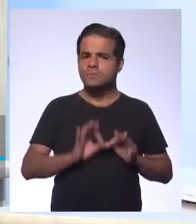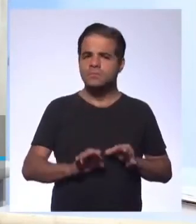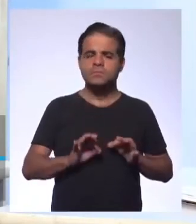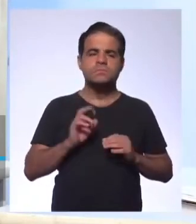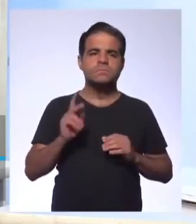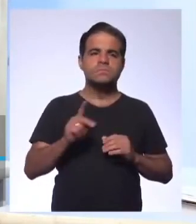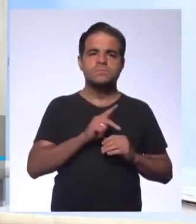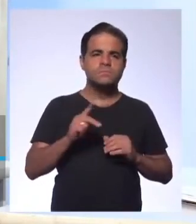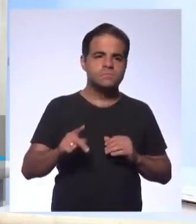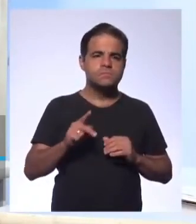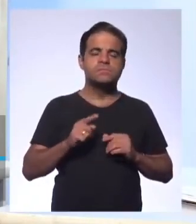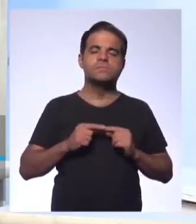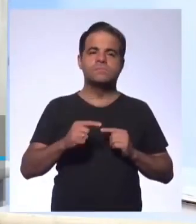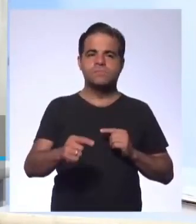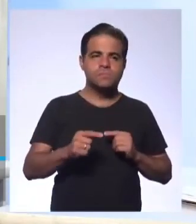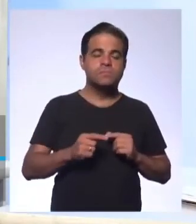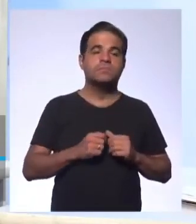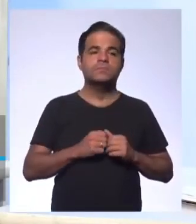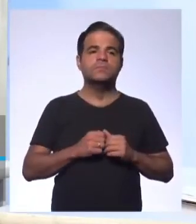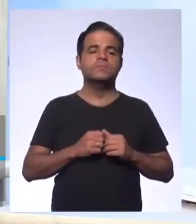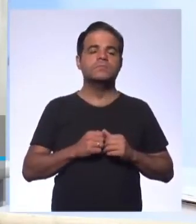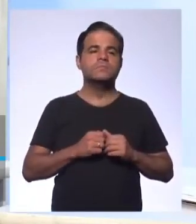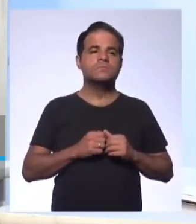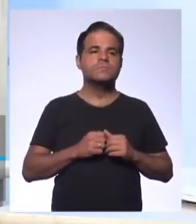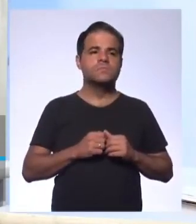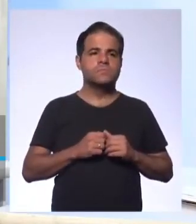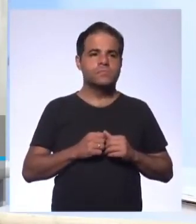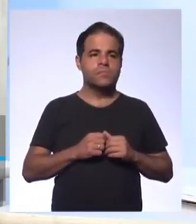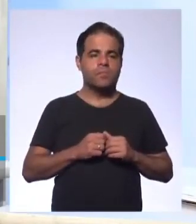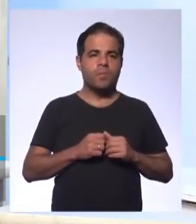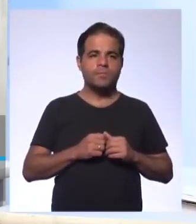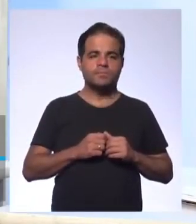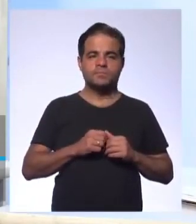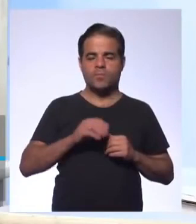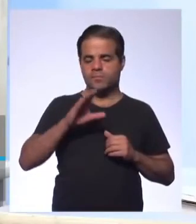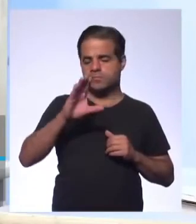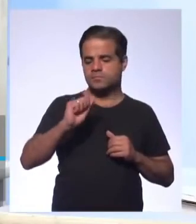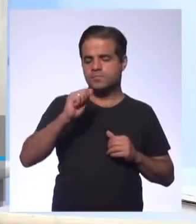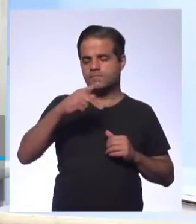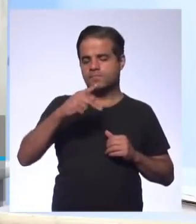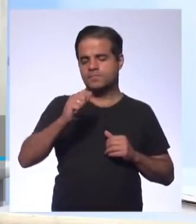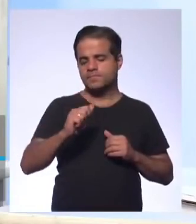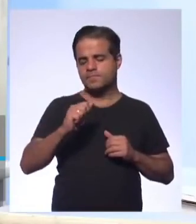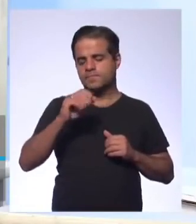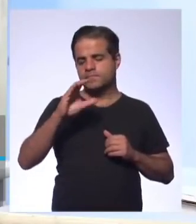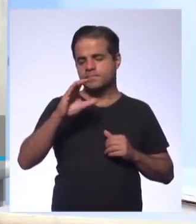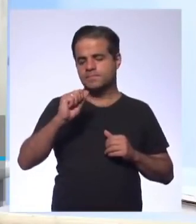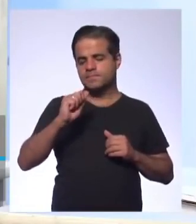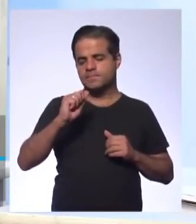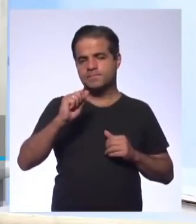Pro, inclusive a exploração. Deixa eu ver. Captação.